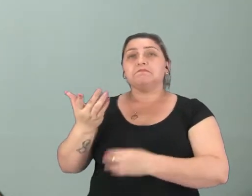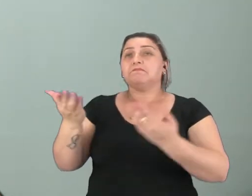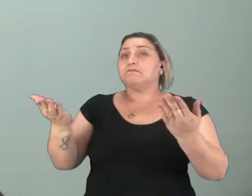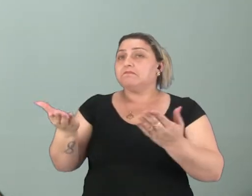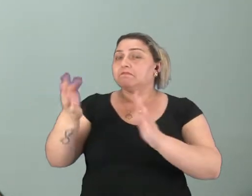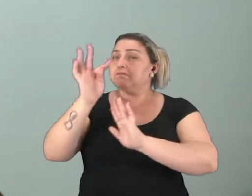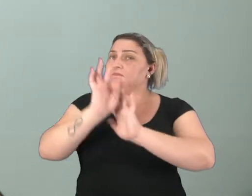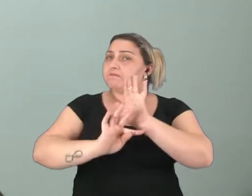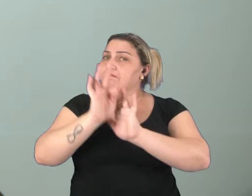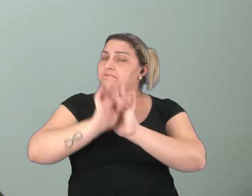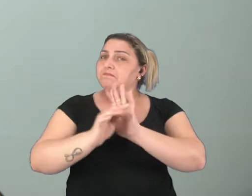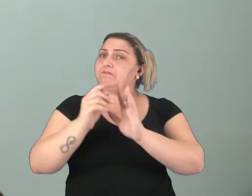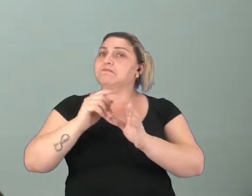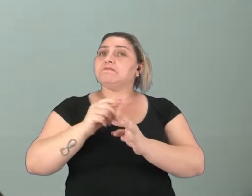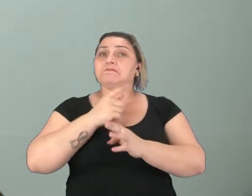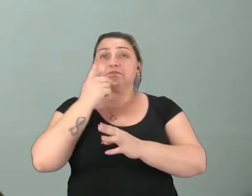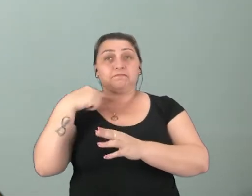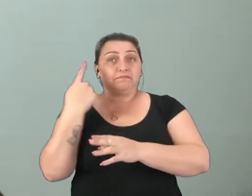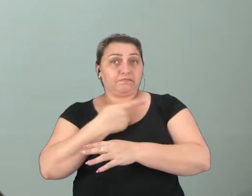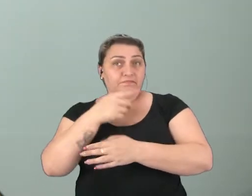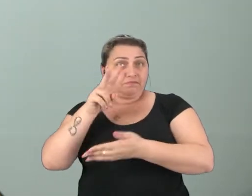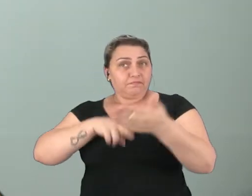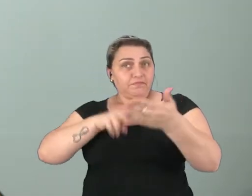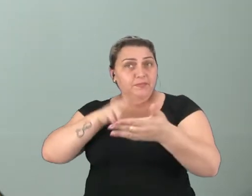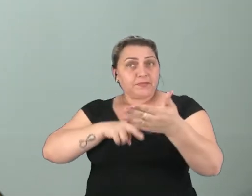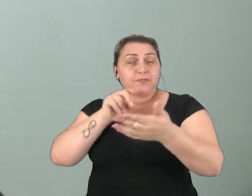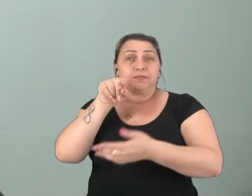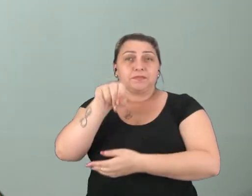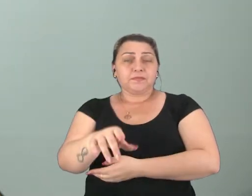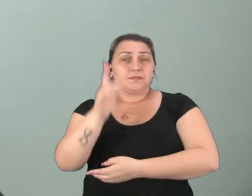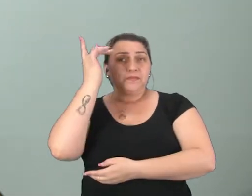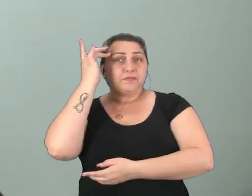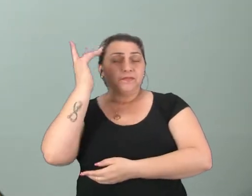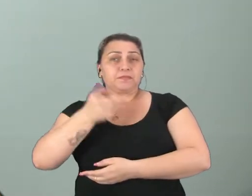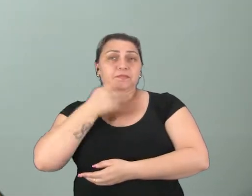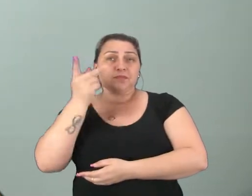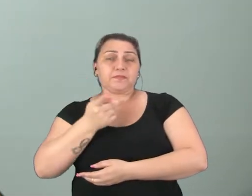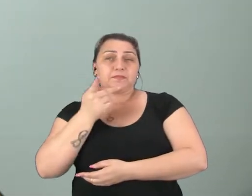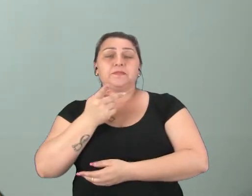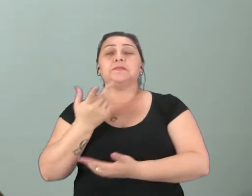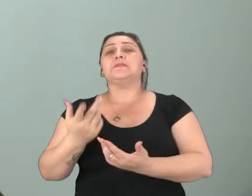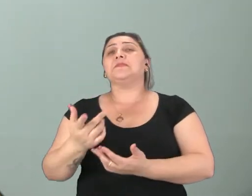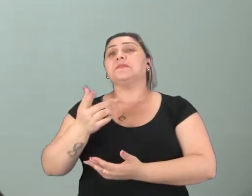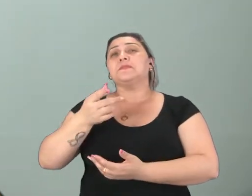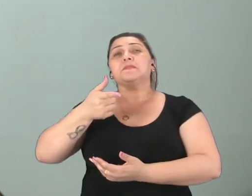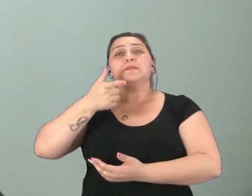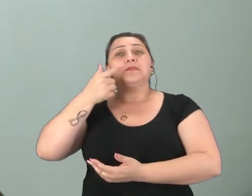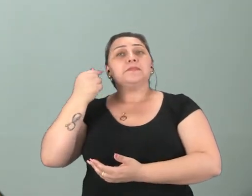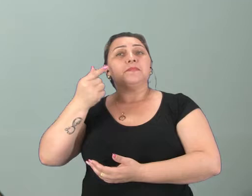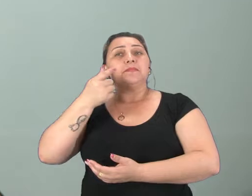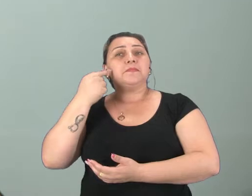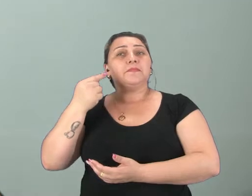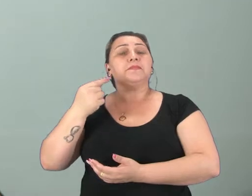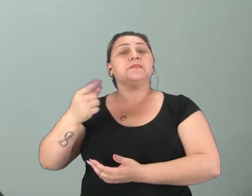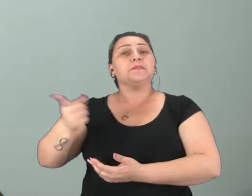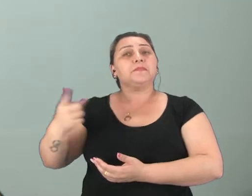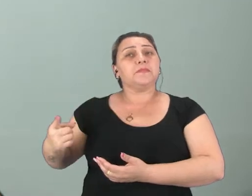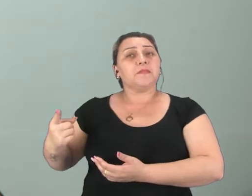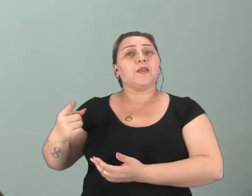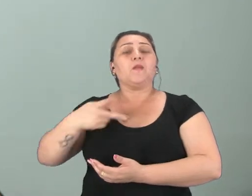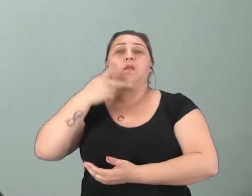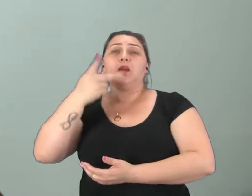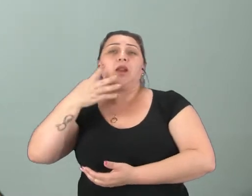momento do texto, nesses trechos que nós lemos? Você acha que está falando o ratinho? Você acha que está falando